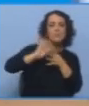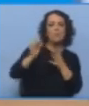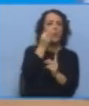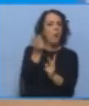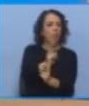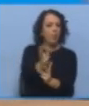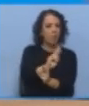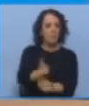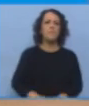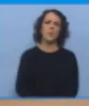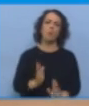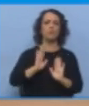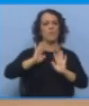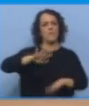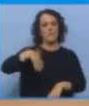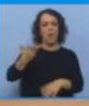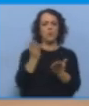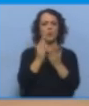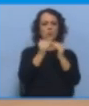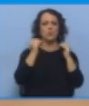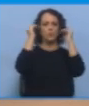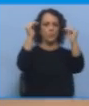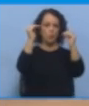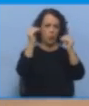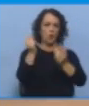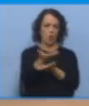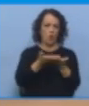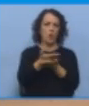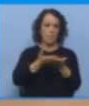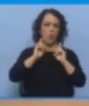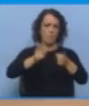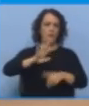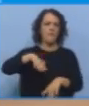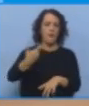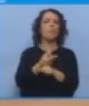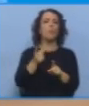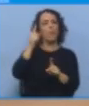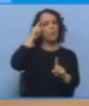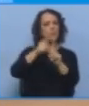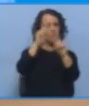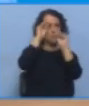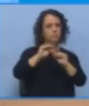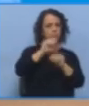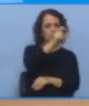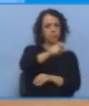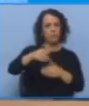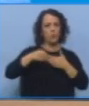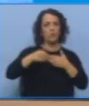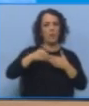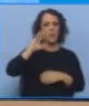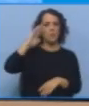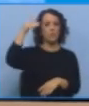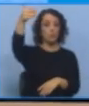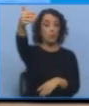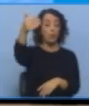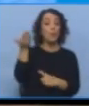passar nas escolas superiores de economia, até porque queremos preparar os líderes da amanhã a partir dos exemplos de hoje. E este é